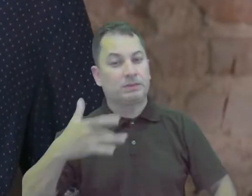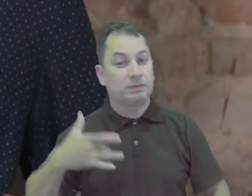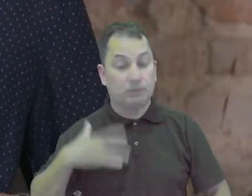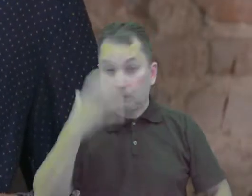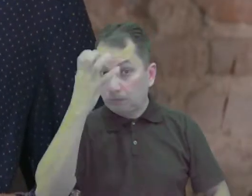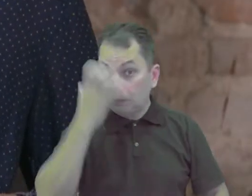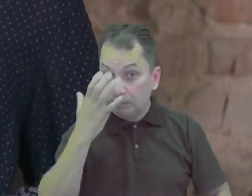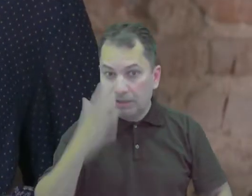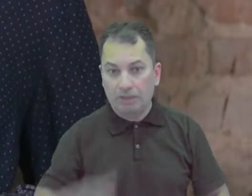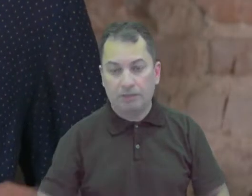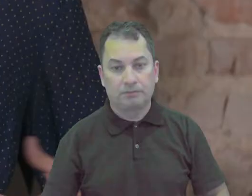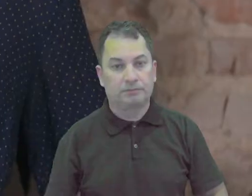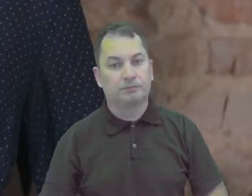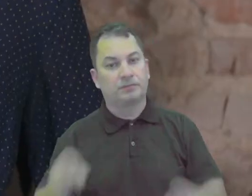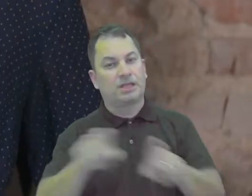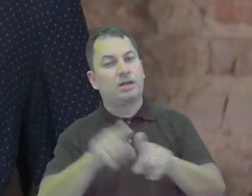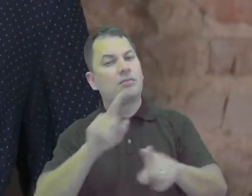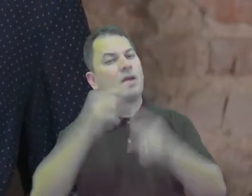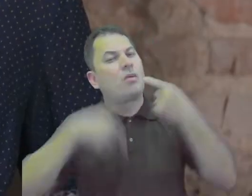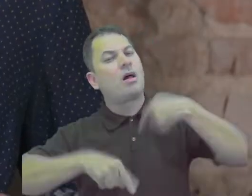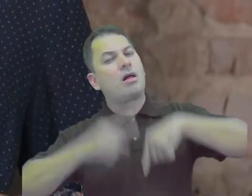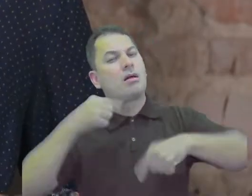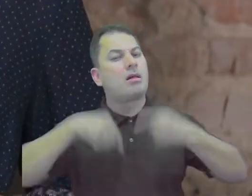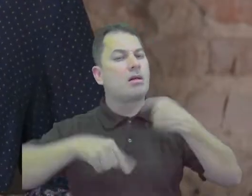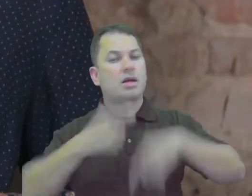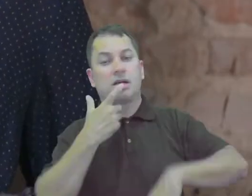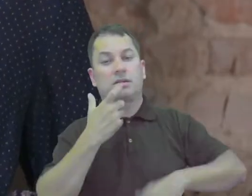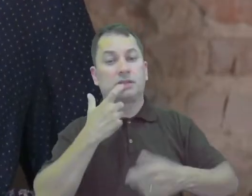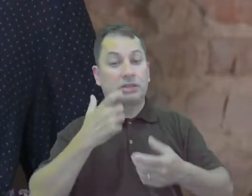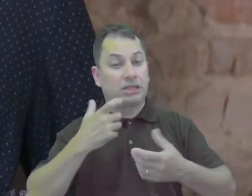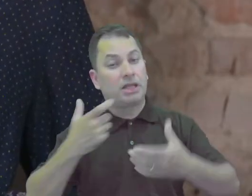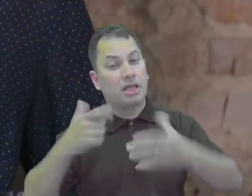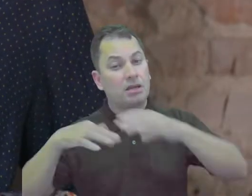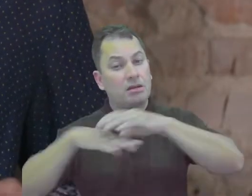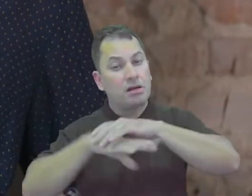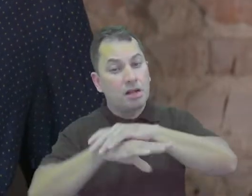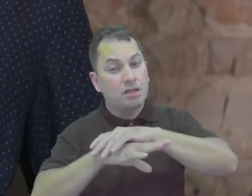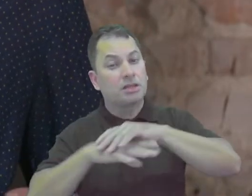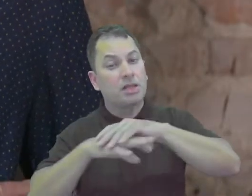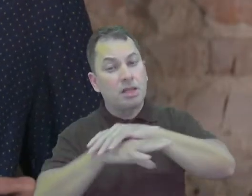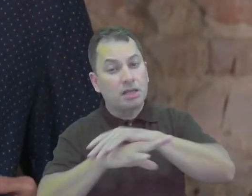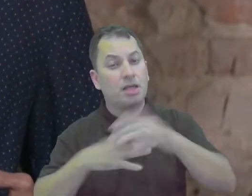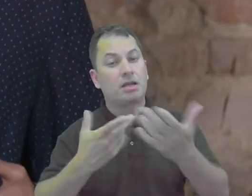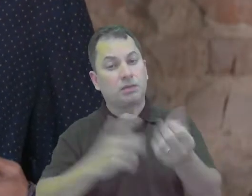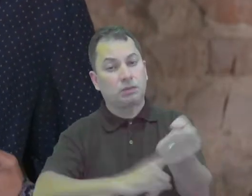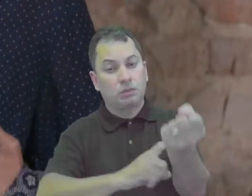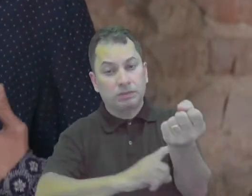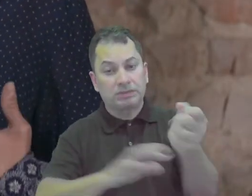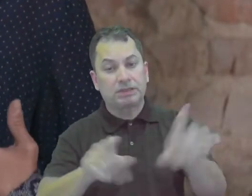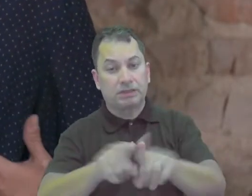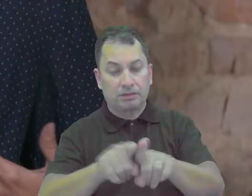aparelho circulatório. E a gente também tem um potencial tóxico carcinogênico, né, que